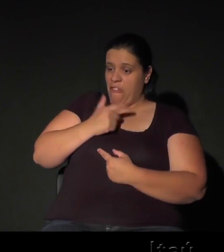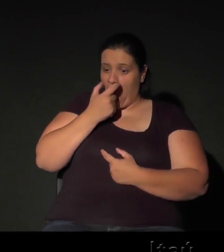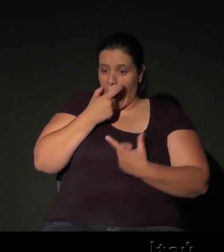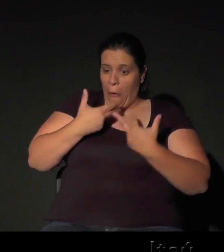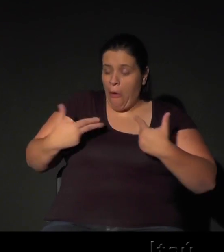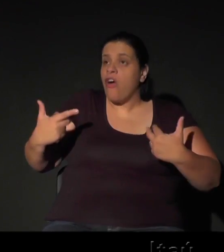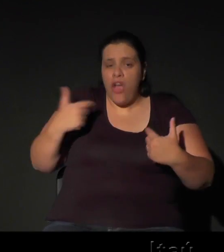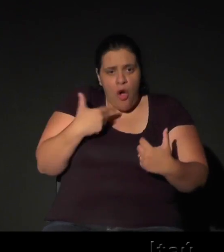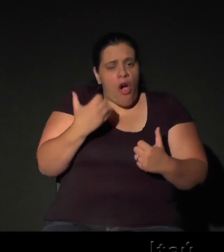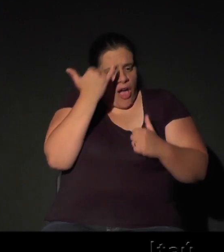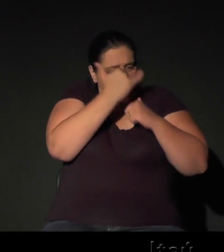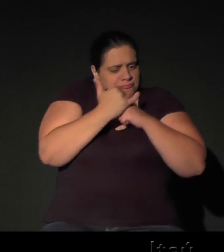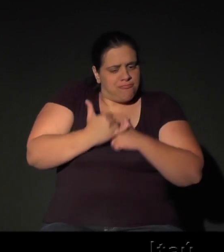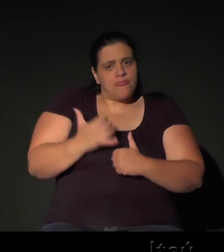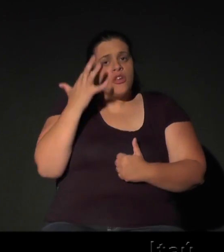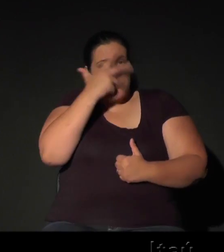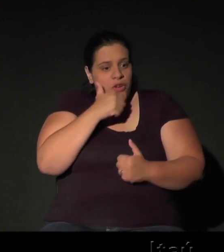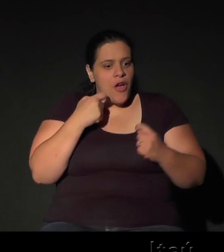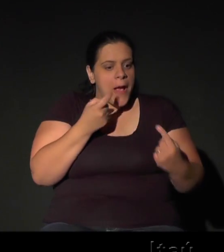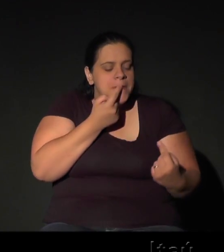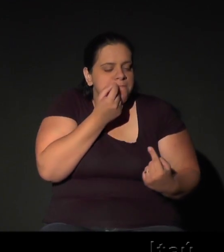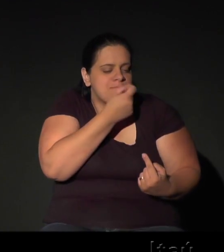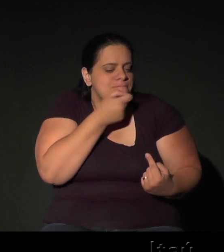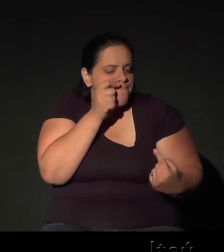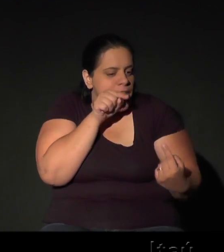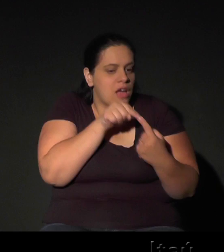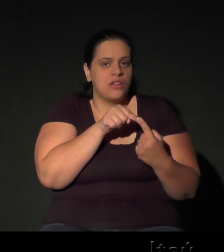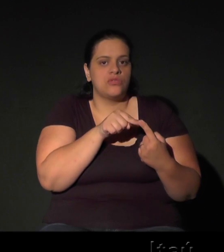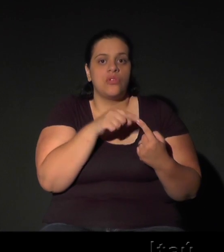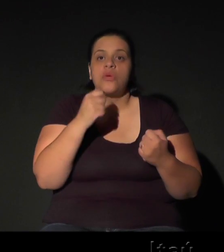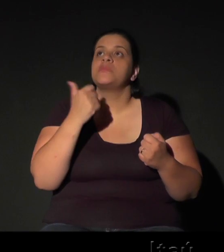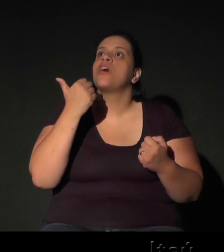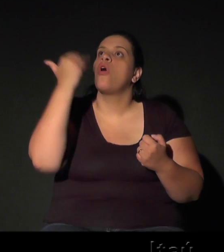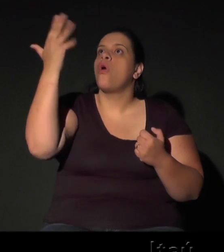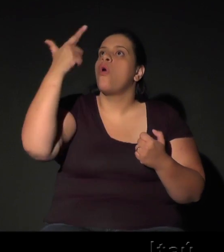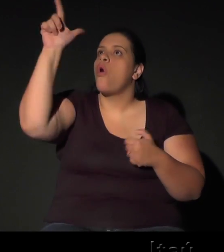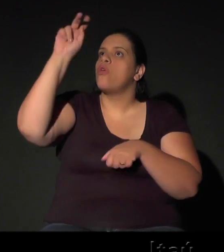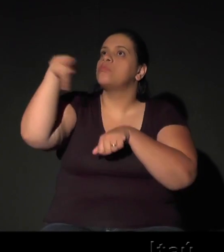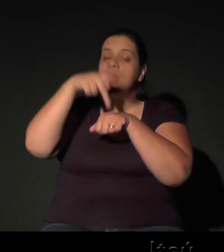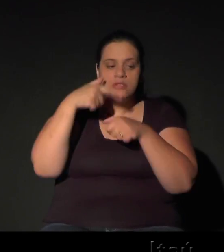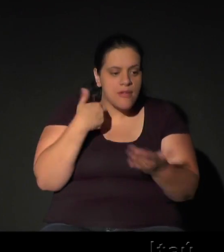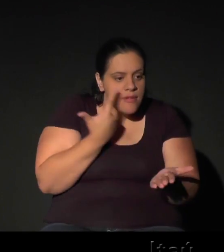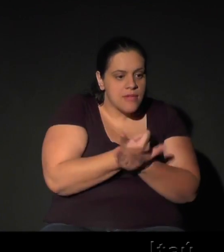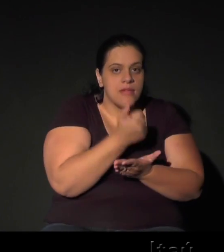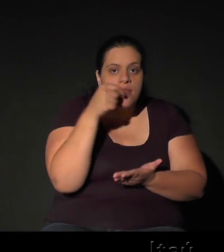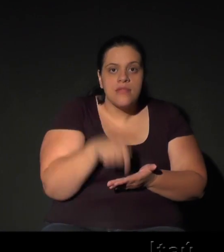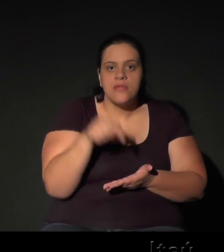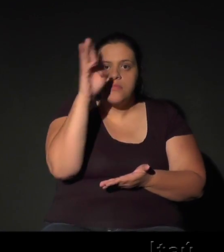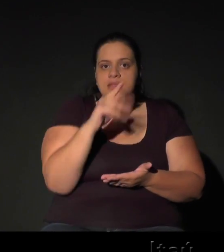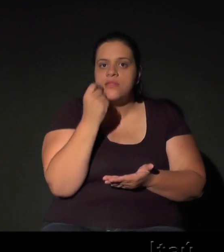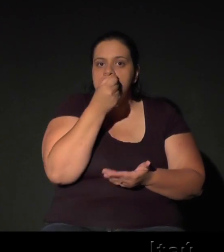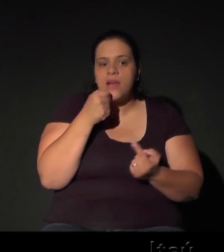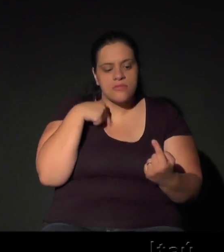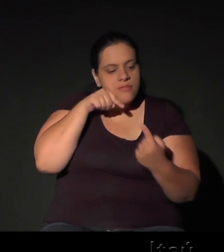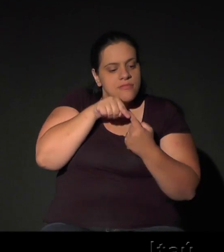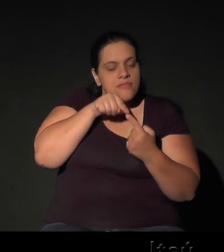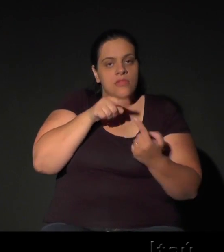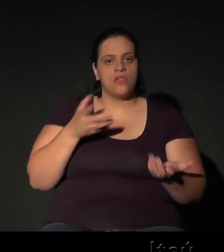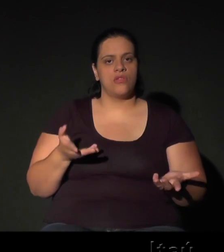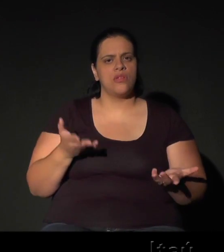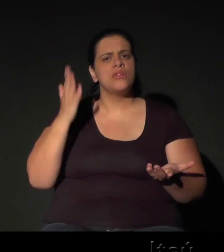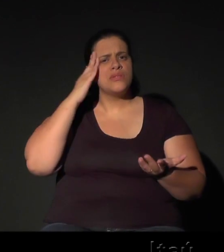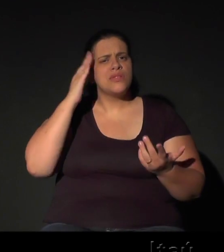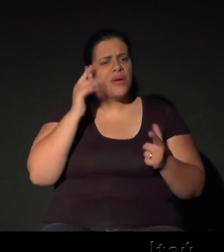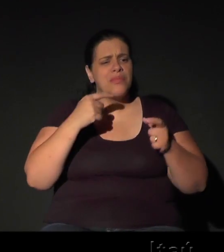sabe eu quero poder ir na loja e achar um batom sem ter que sair do Brasil sabe então não entender que a gente tá em